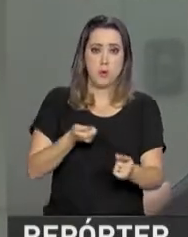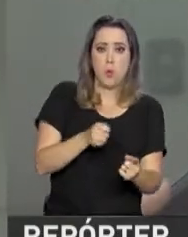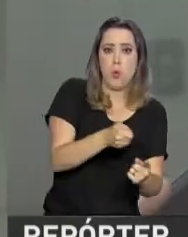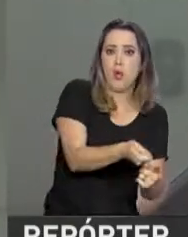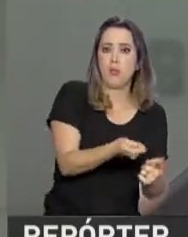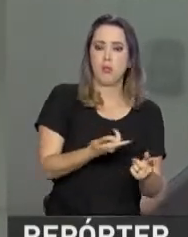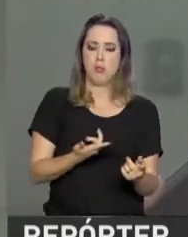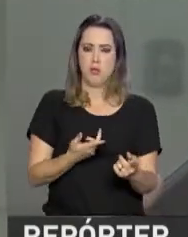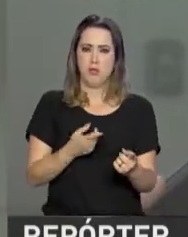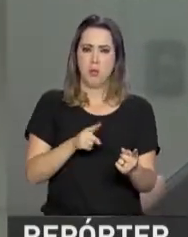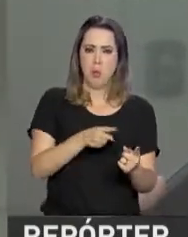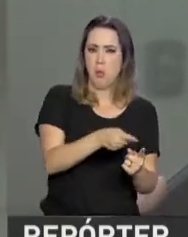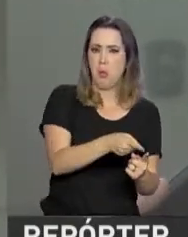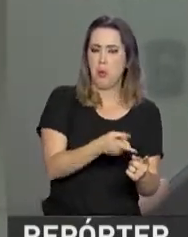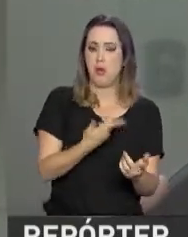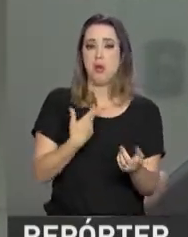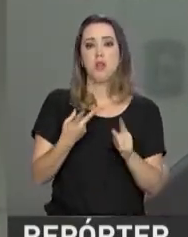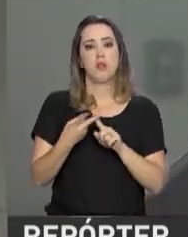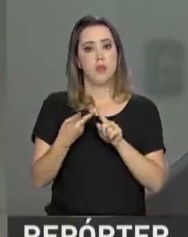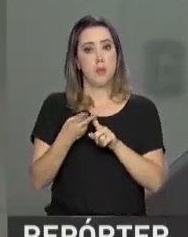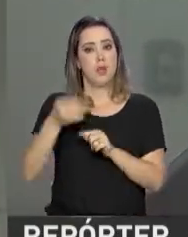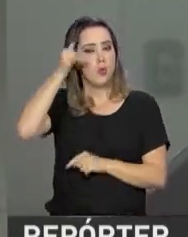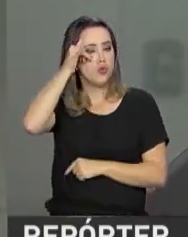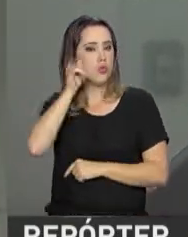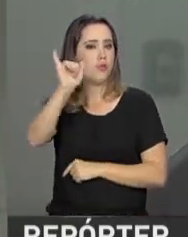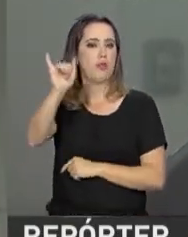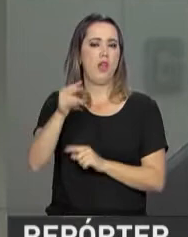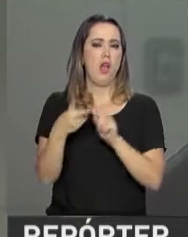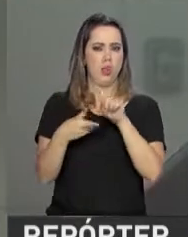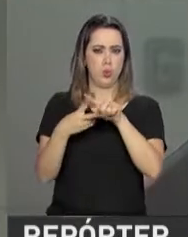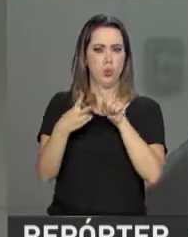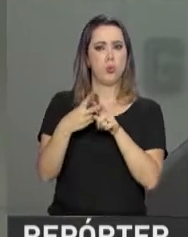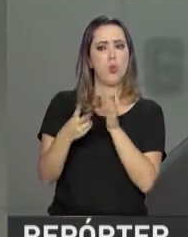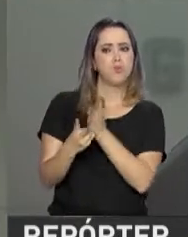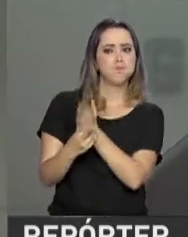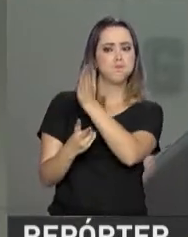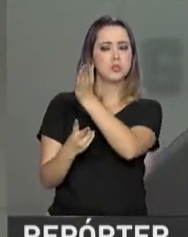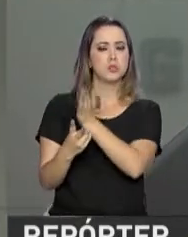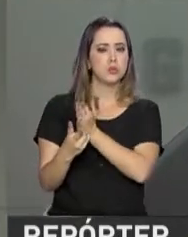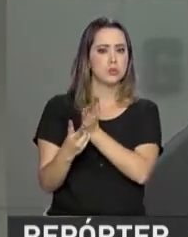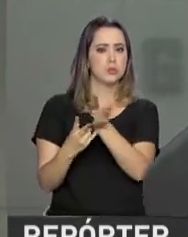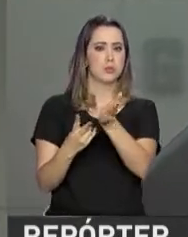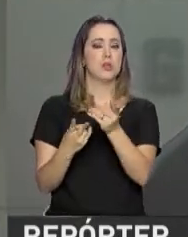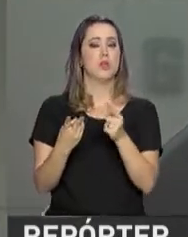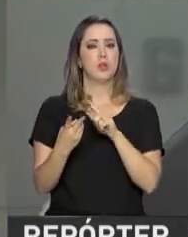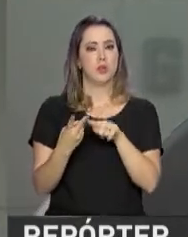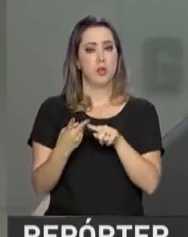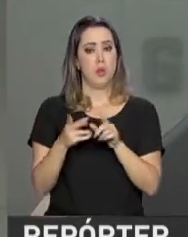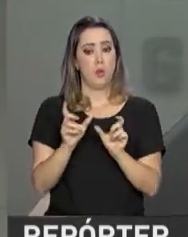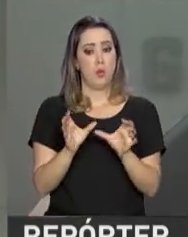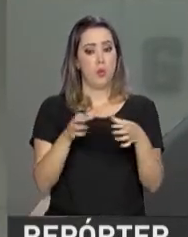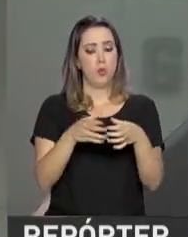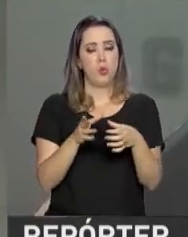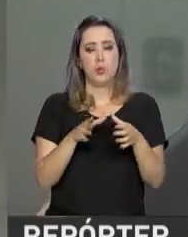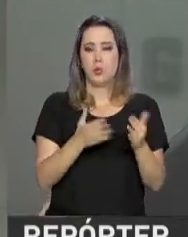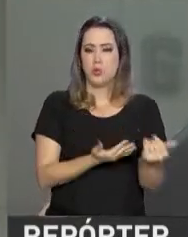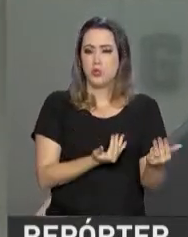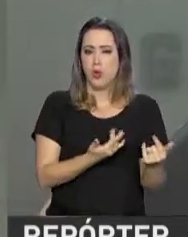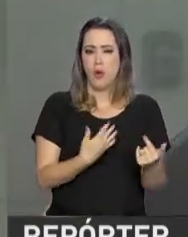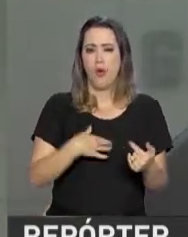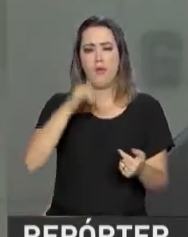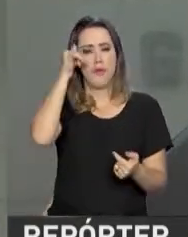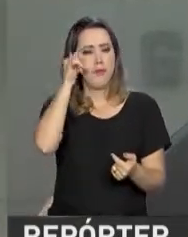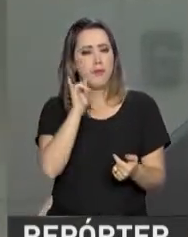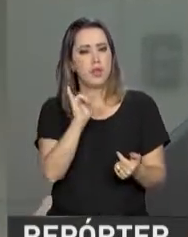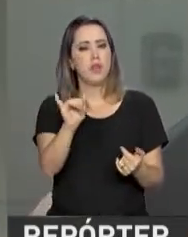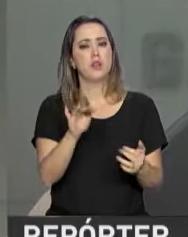que é preventiva, que é exatamente de evitar que, sobretudo jovens, cometam crimes e que, portanto, nós tenhamos que